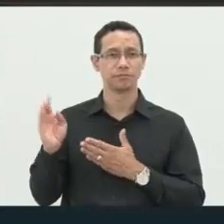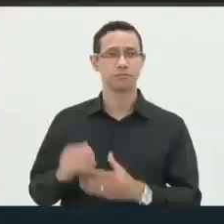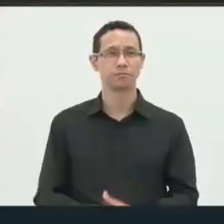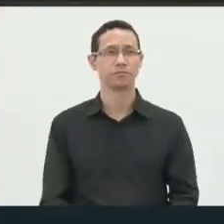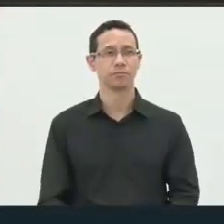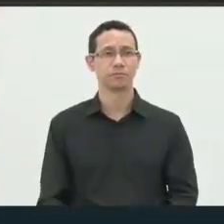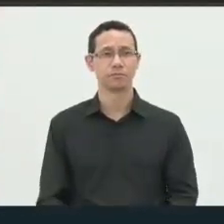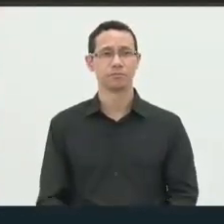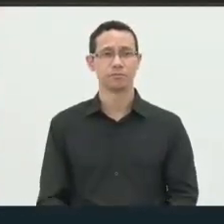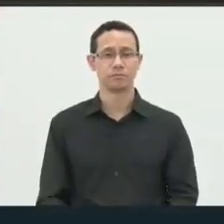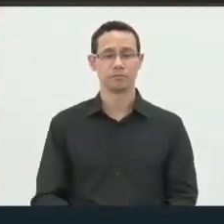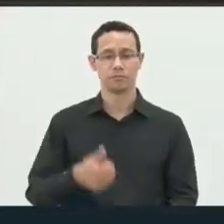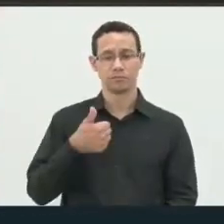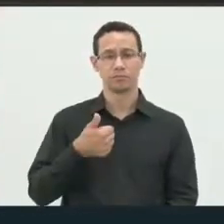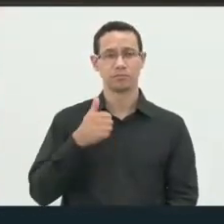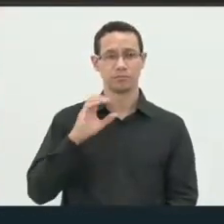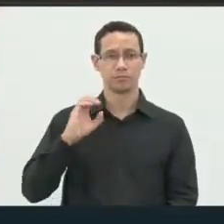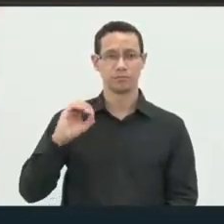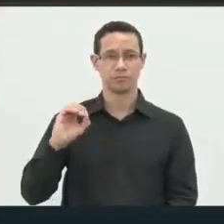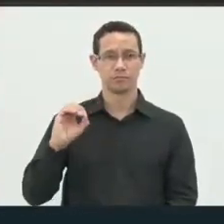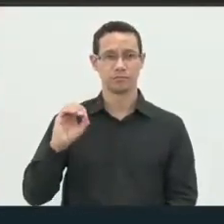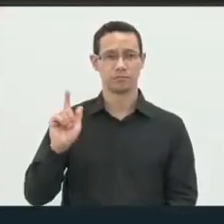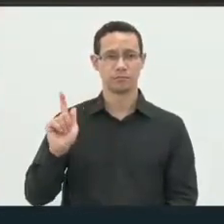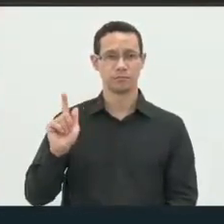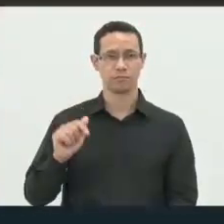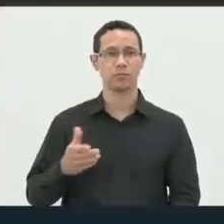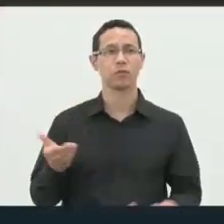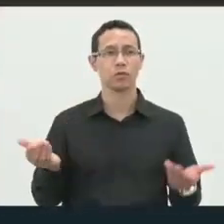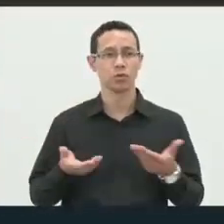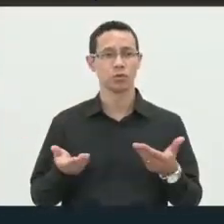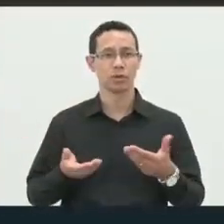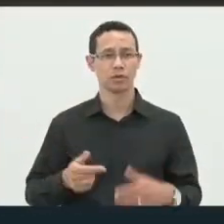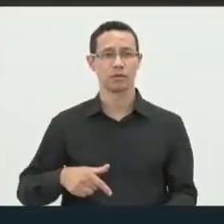era 100 hoje 70